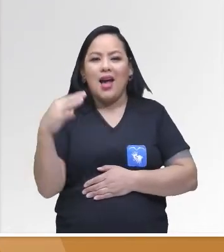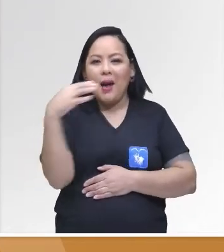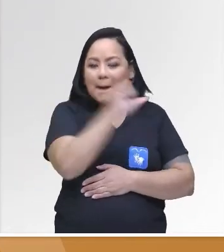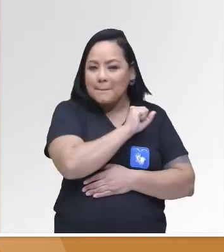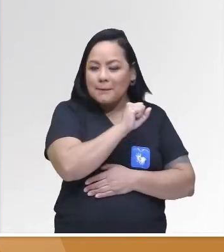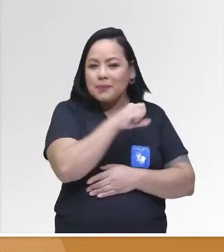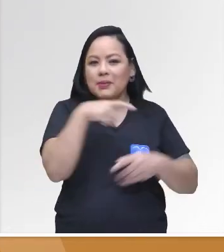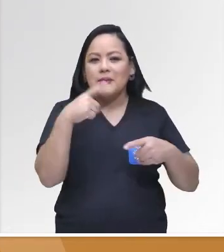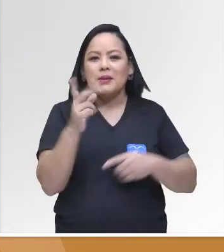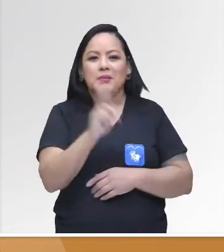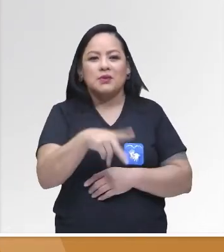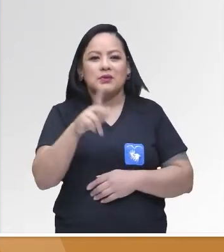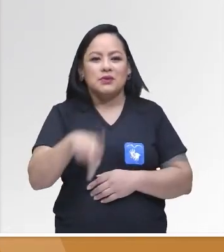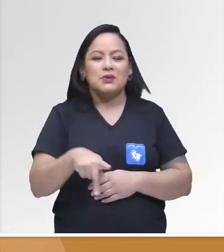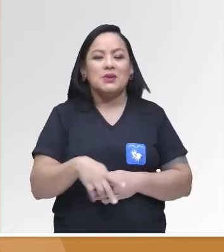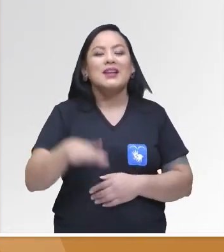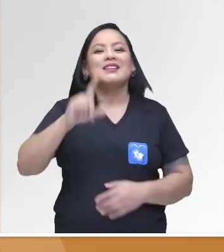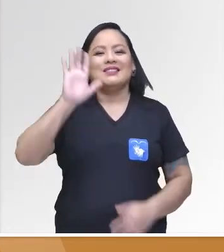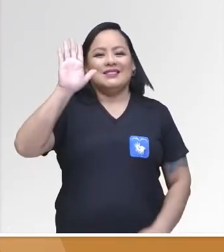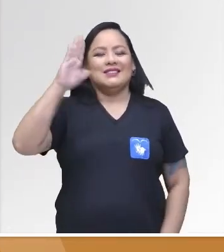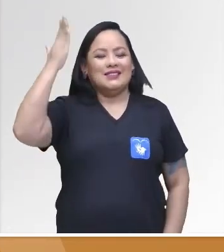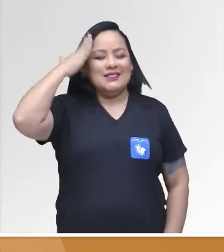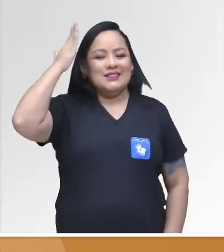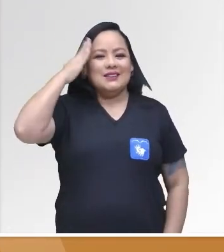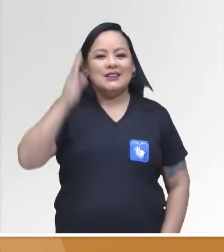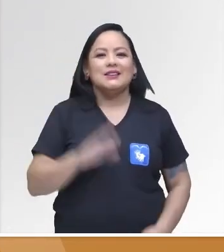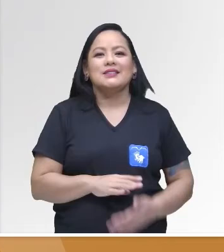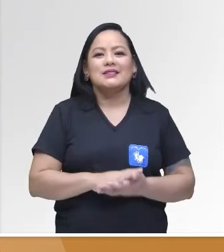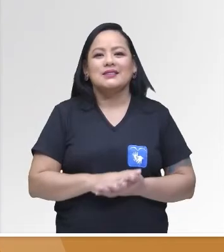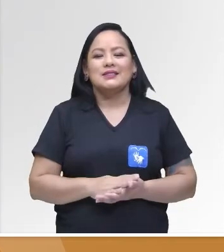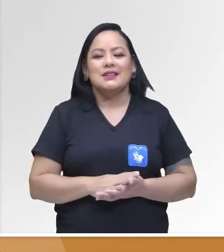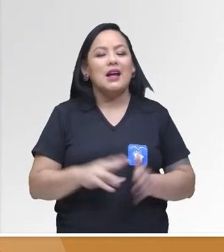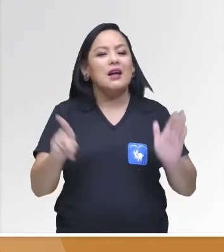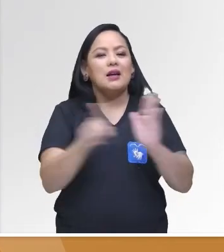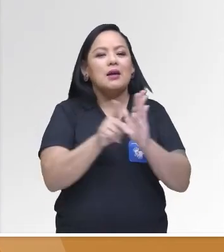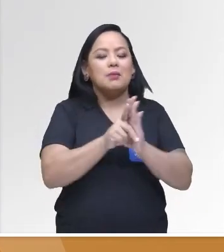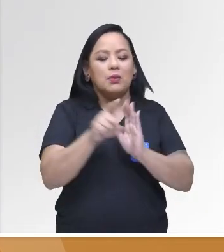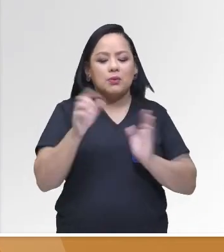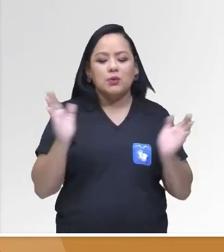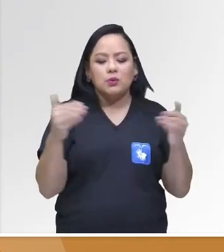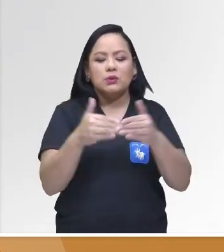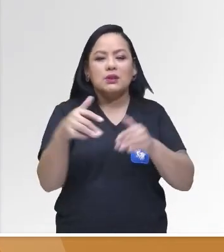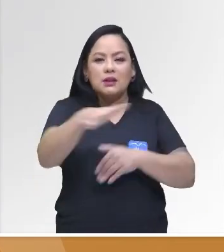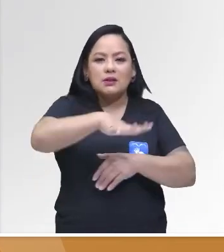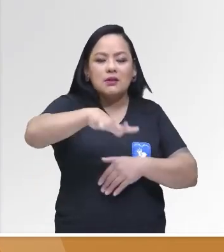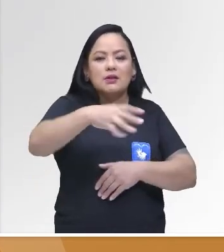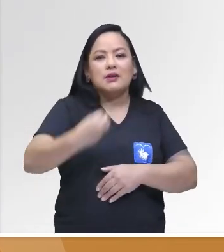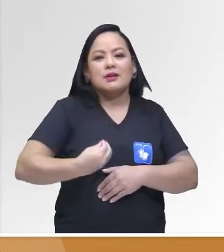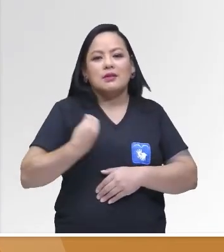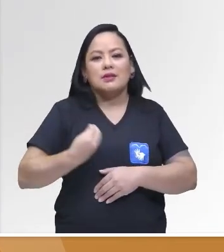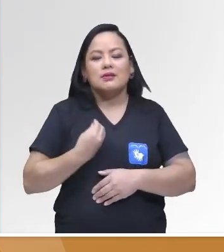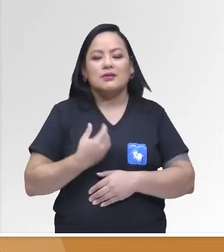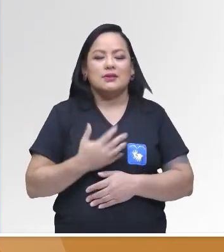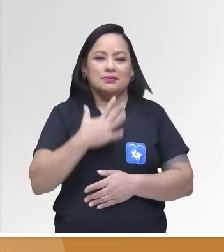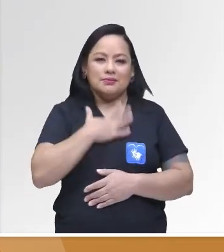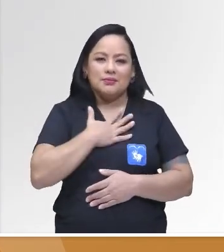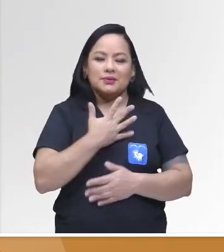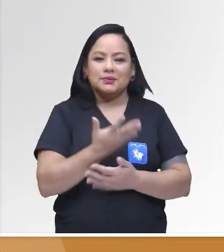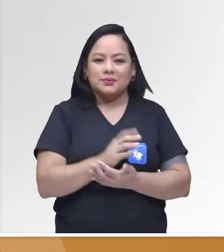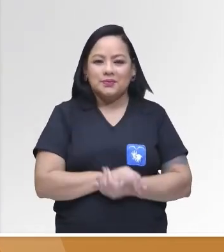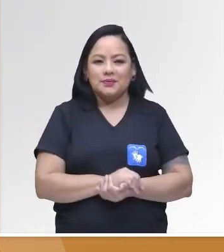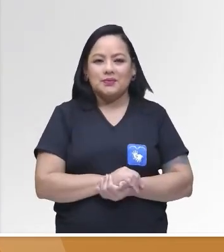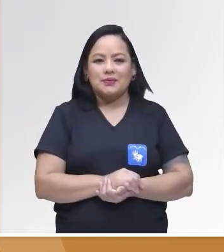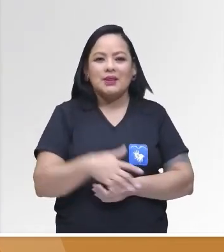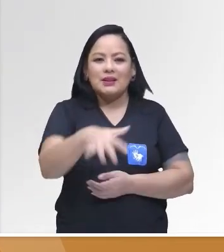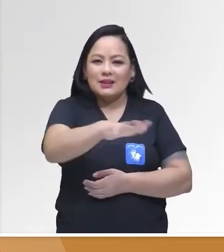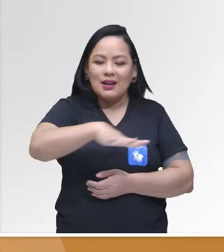rápido: professor, eu sei, isso aqui é muito próprio aqui da nossa região, aqui da minha comunidade,